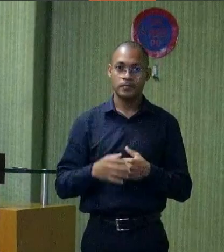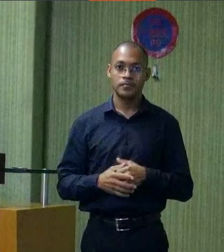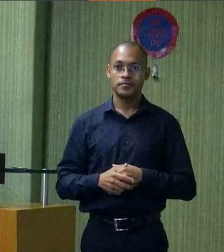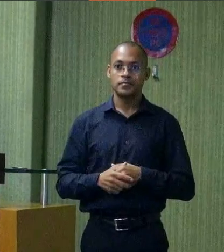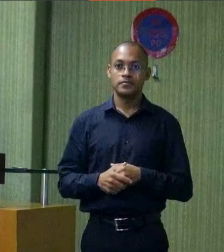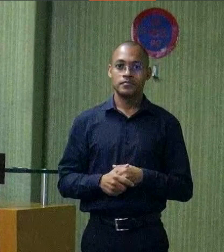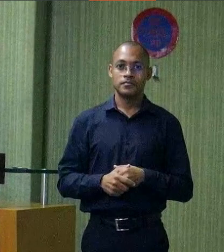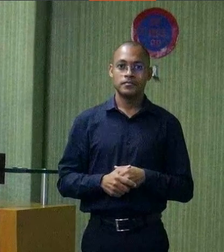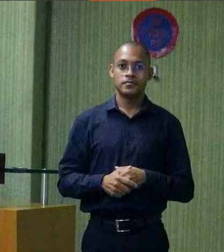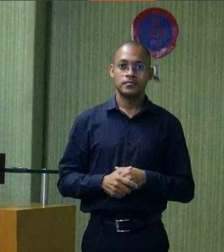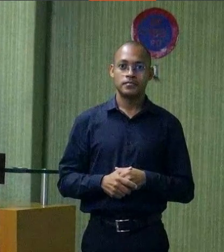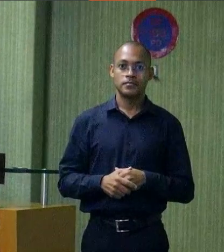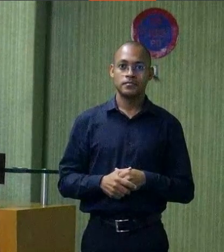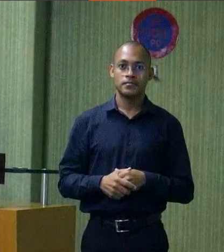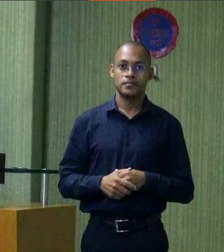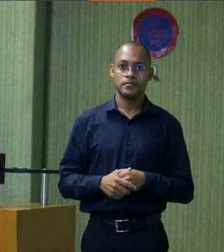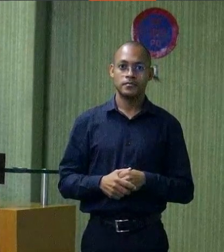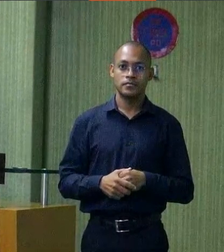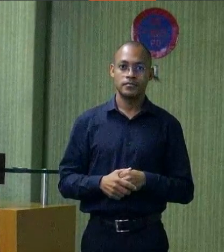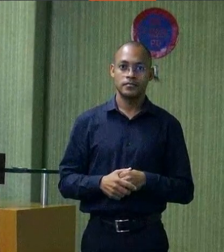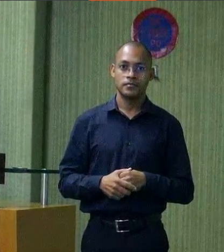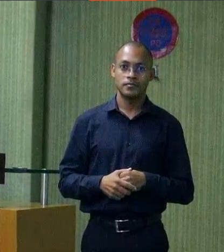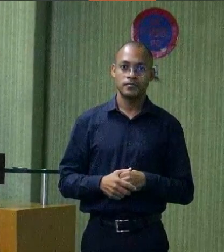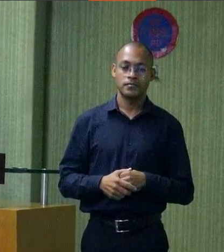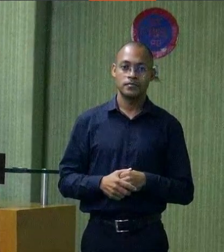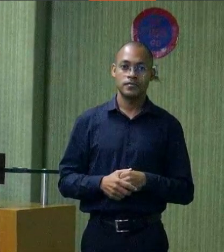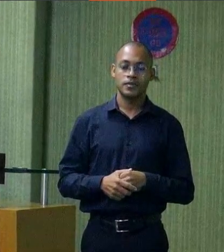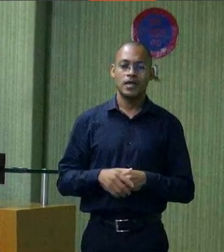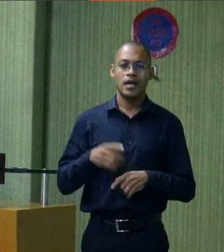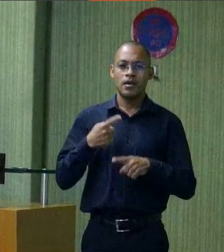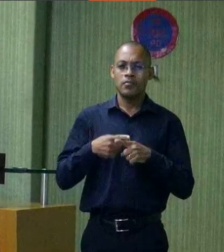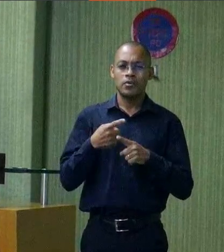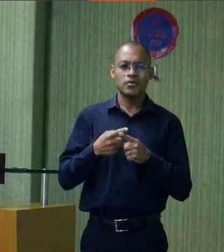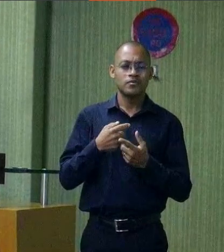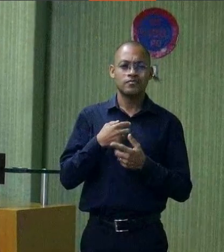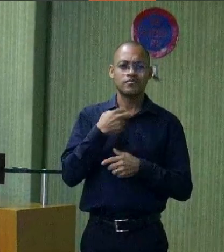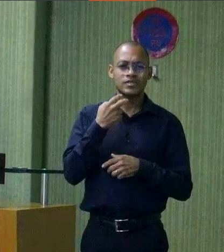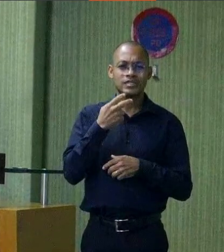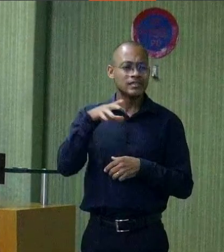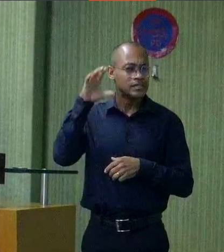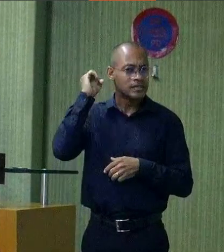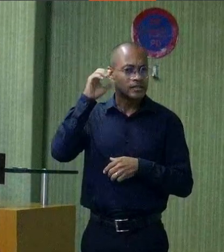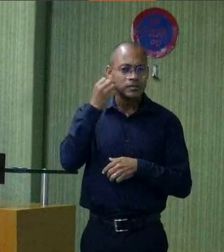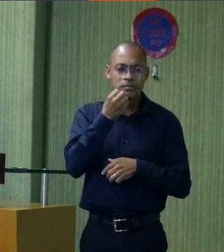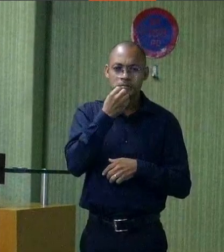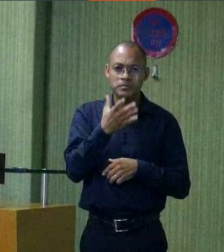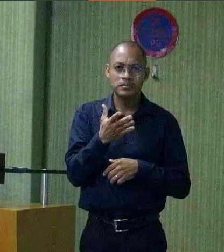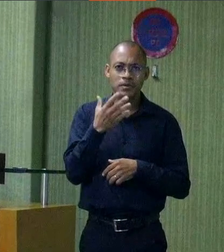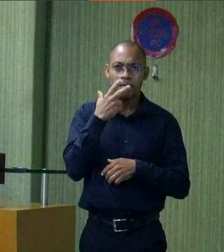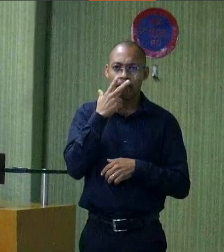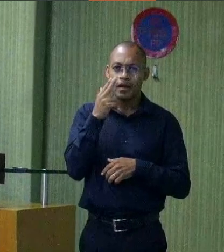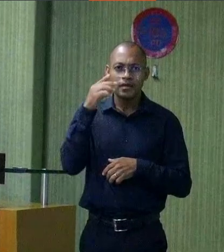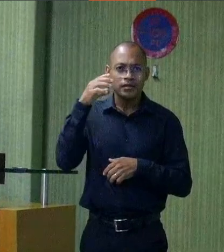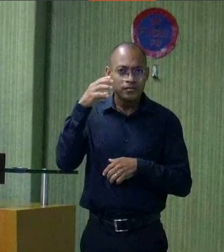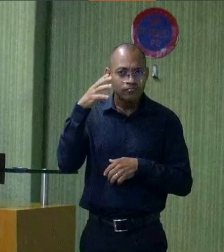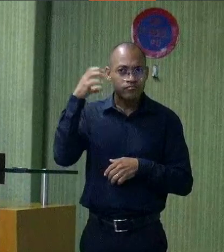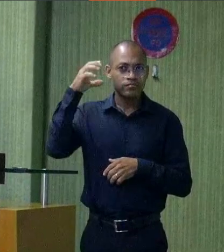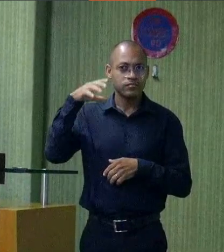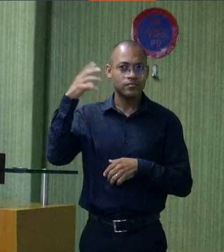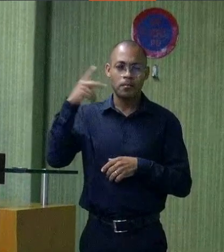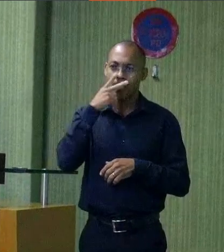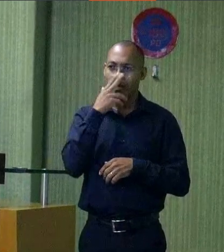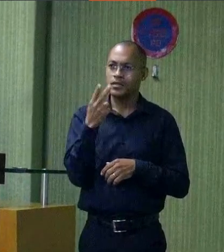eh tá dando um Eco muito forte na fala de vocês é que me parece que tem tem duas conexões